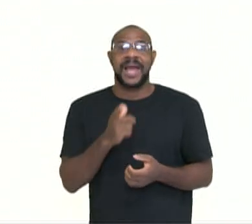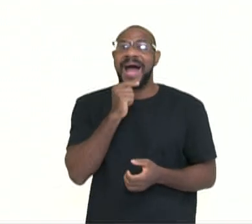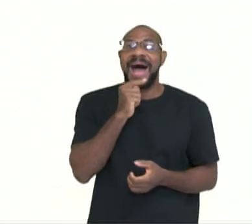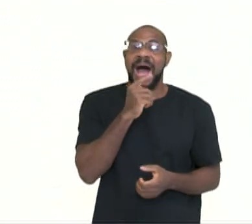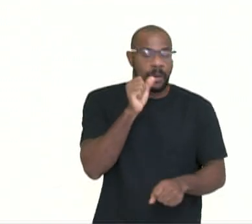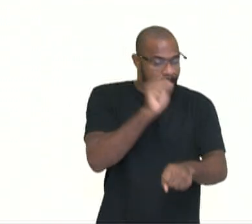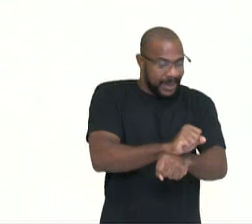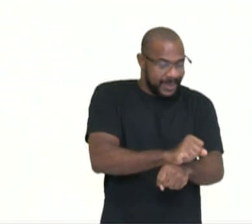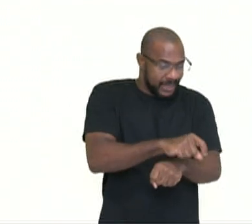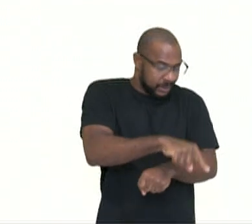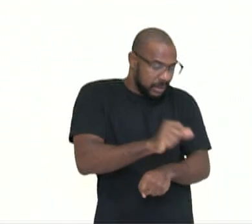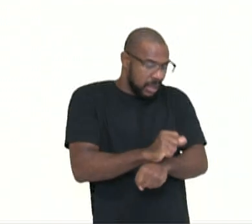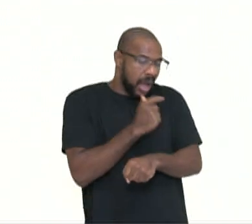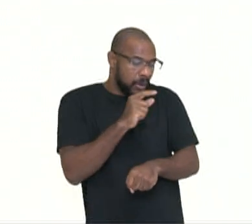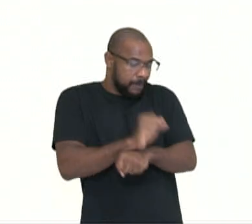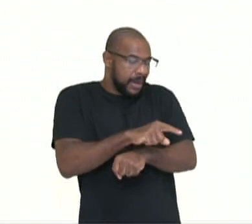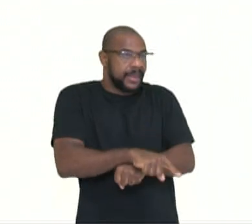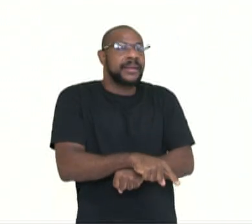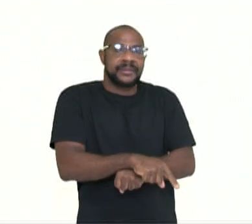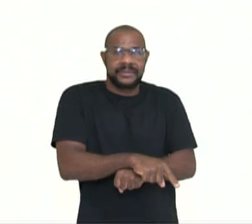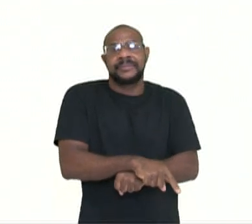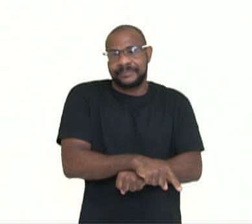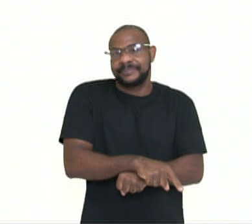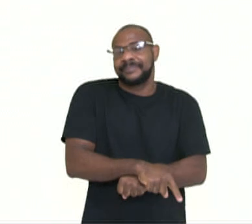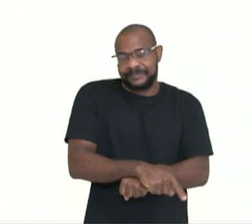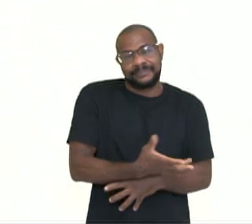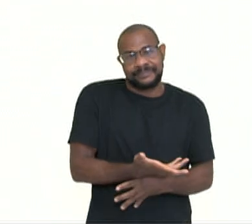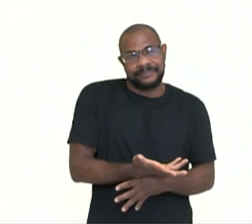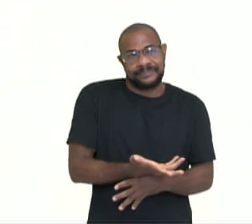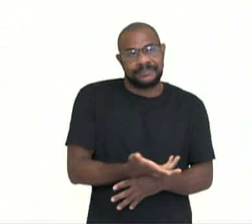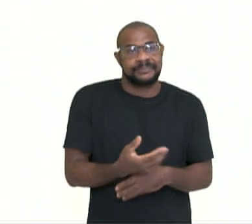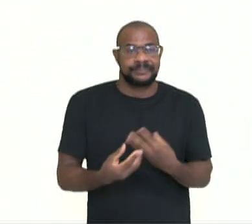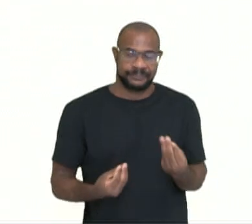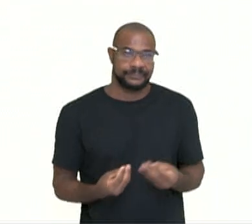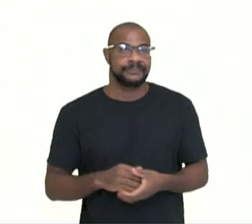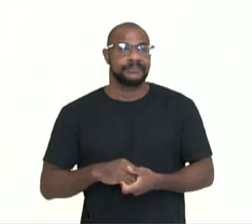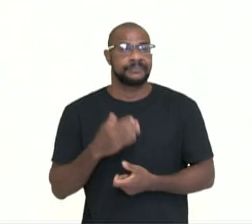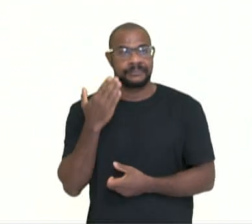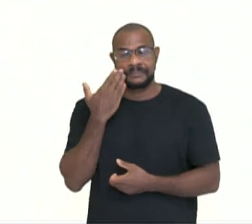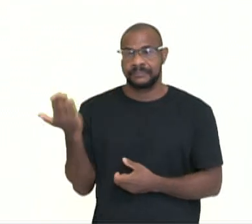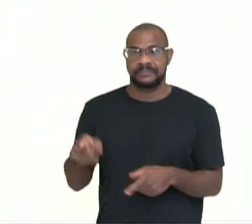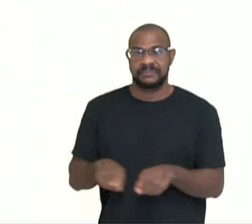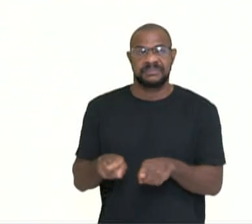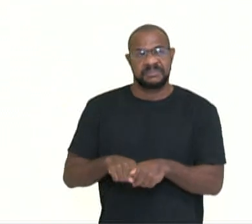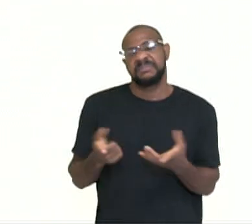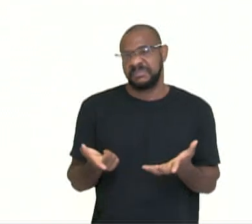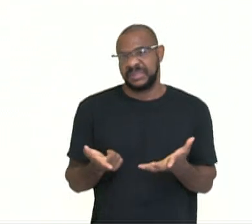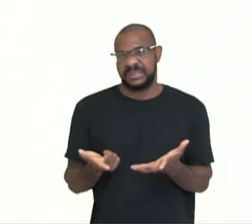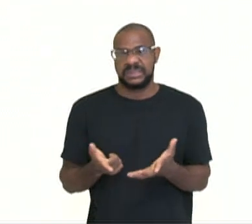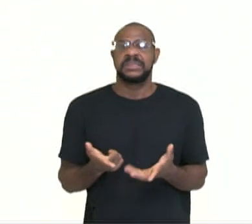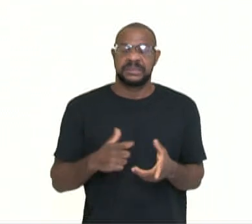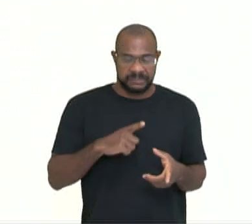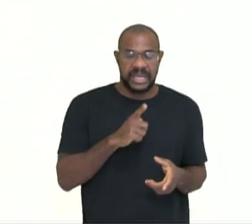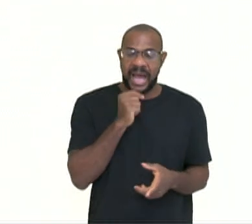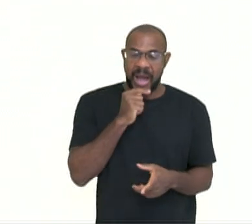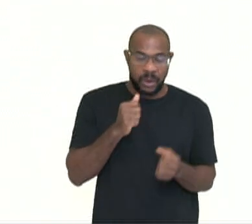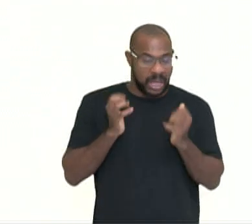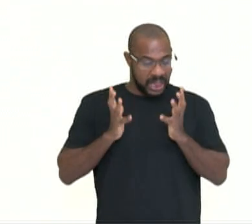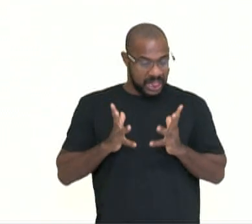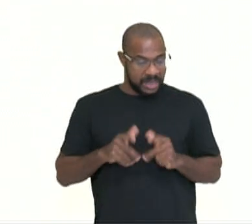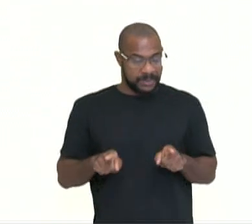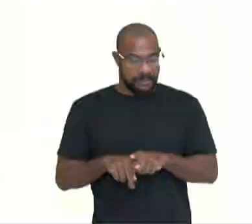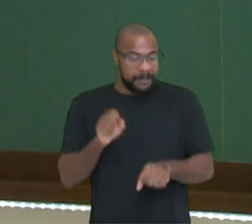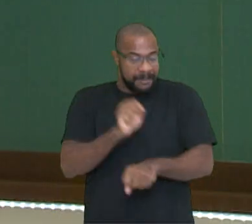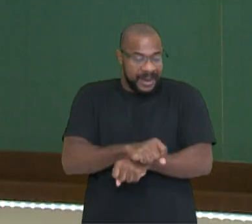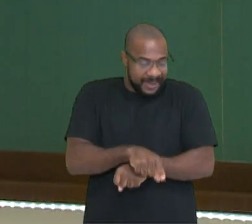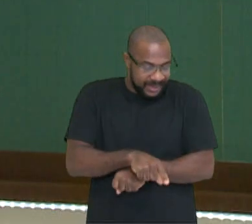limpa e parada. Mas hoje em dia já não é mais regra. Eles aprenderam também a se reproduzir em água que não é tão limpa assim, desde que esteja